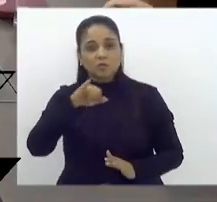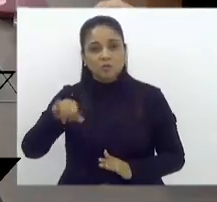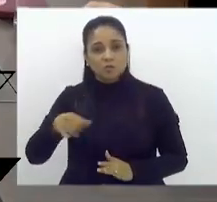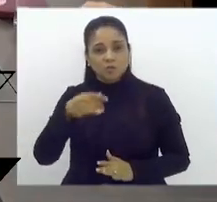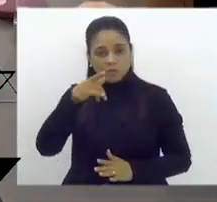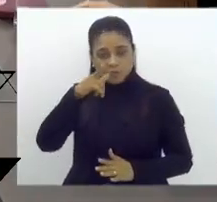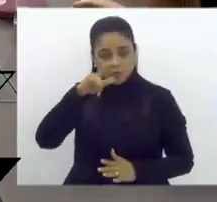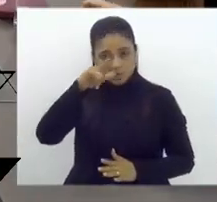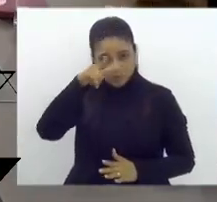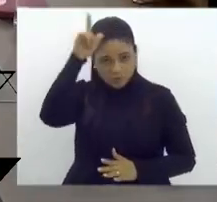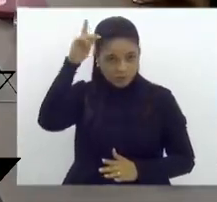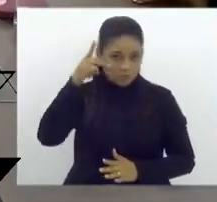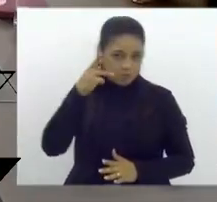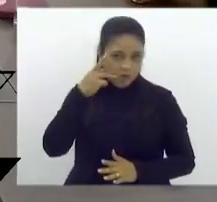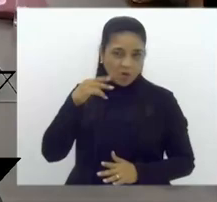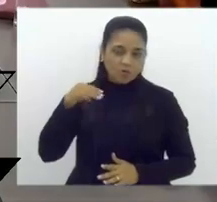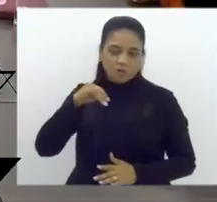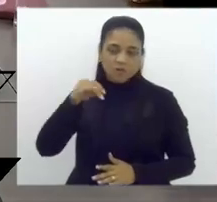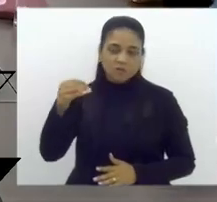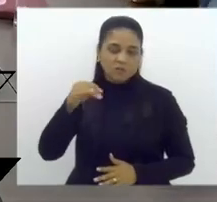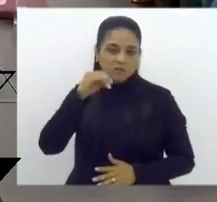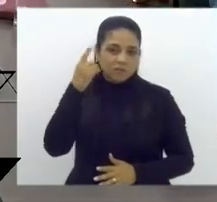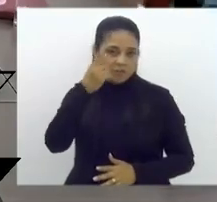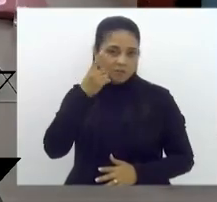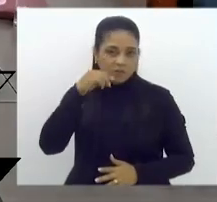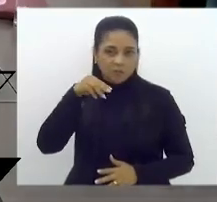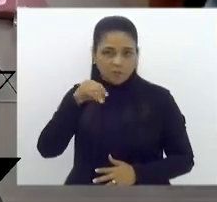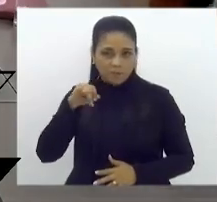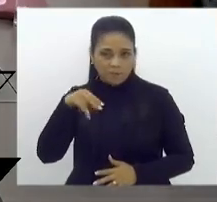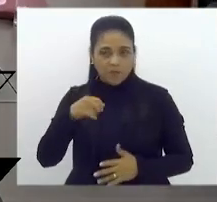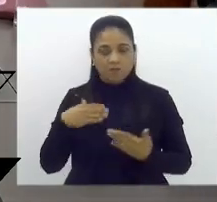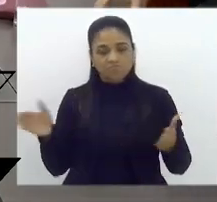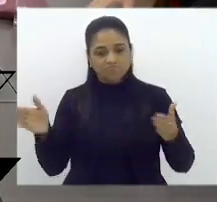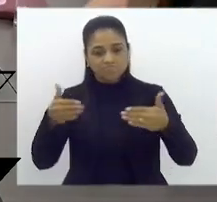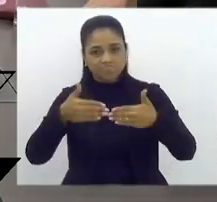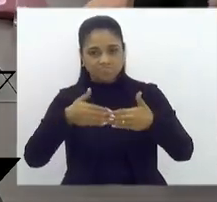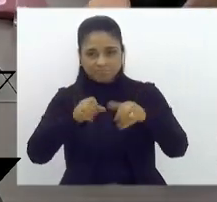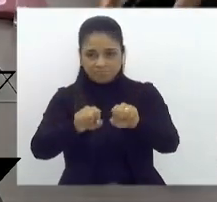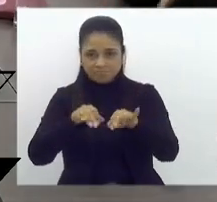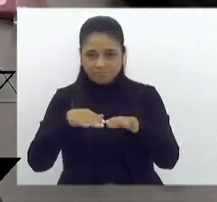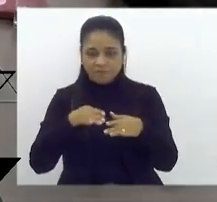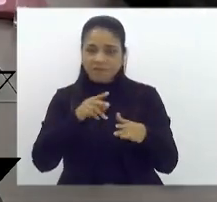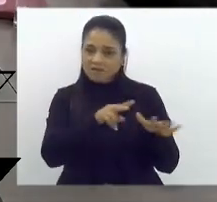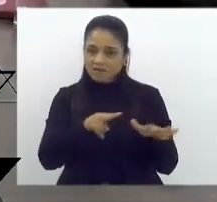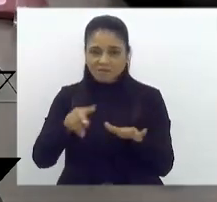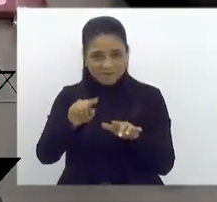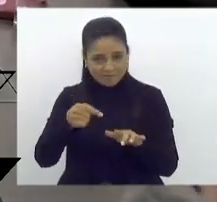Carlos Mink. Obrigado pela presença de todos. Declaro encerrada a sessão. Até a próxima quarta.